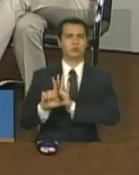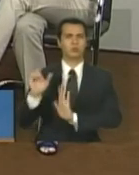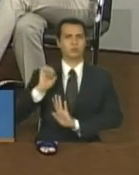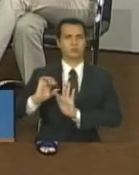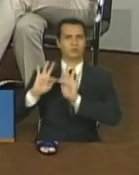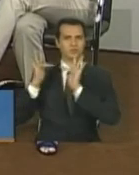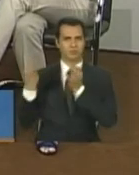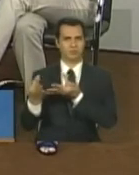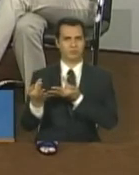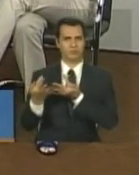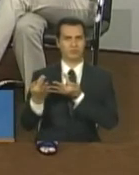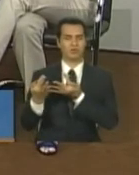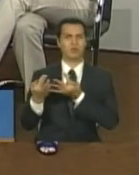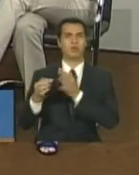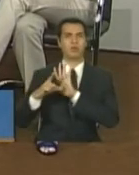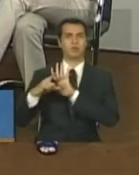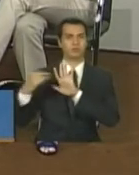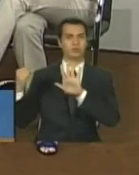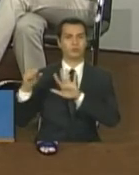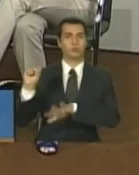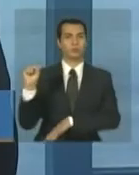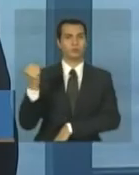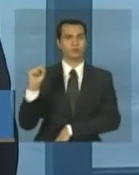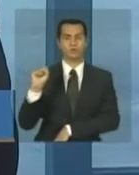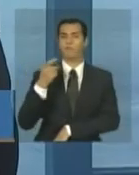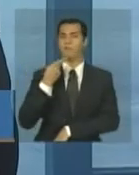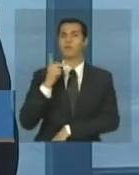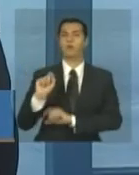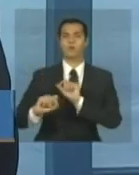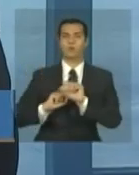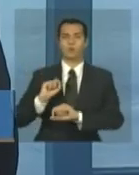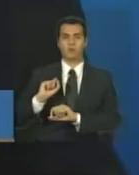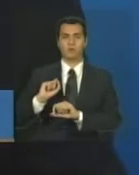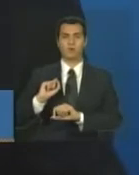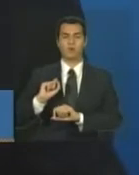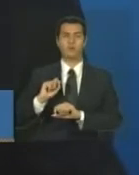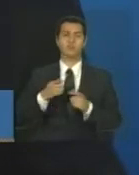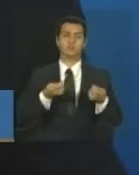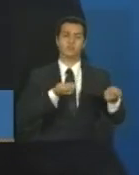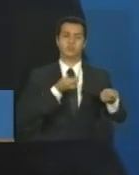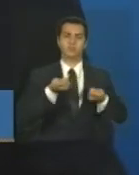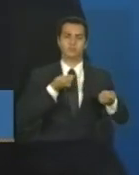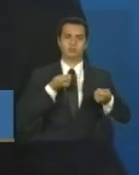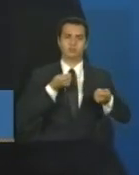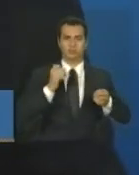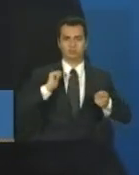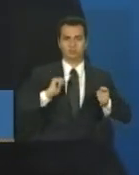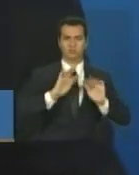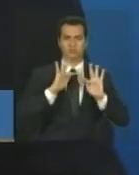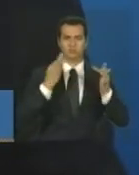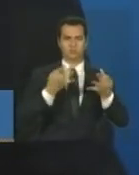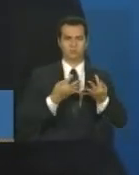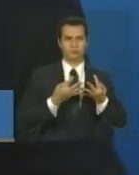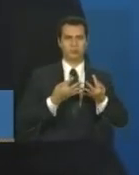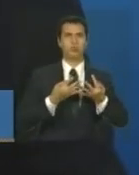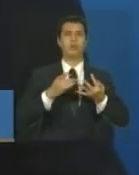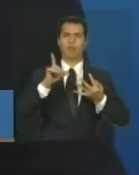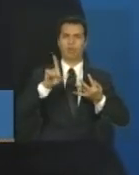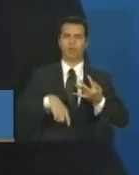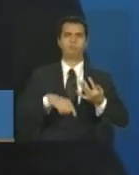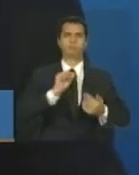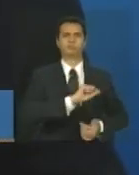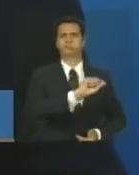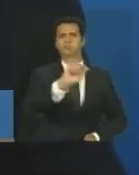programa que fala que a gestão do programa é de centralizada né esse recurso Ele é repassado e quando ele chega no